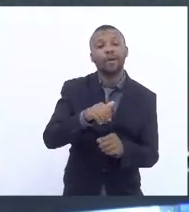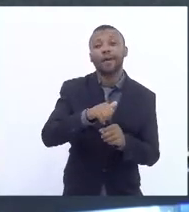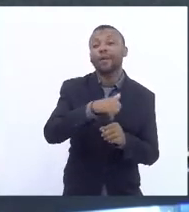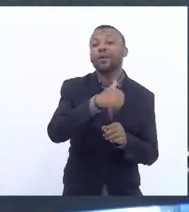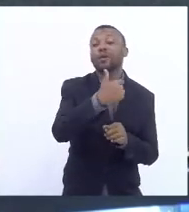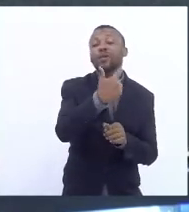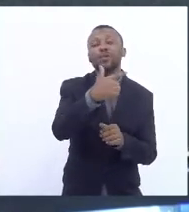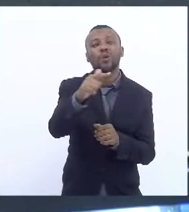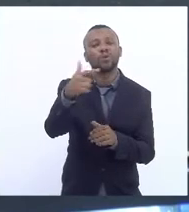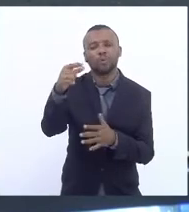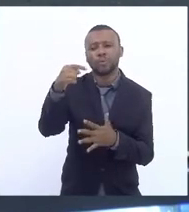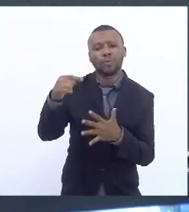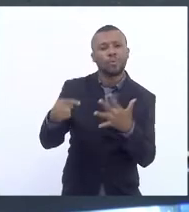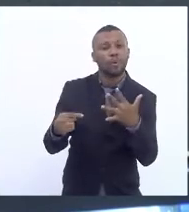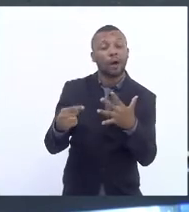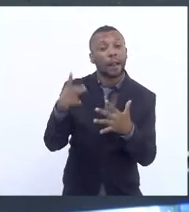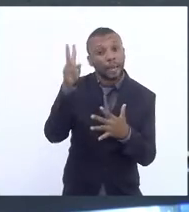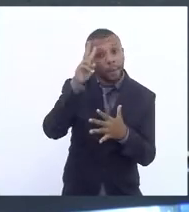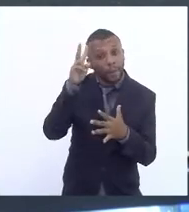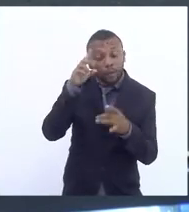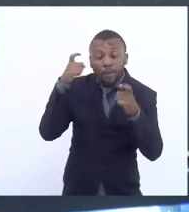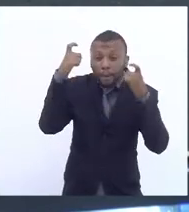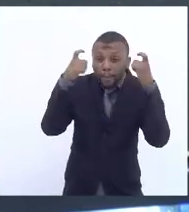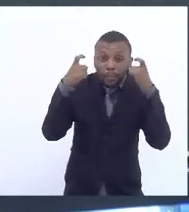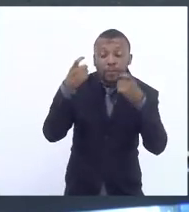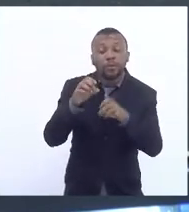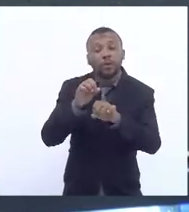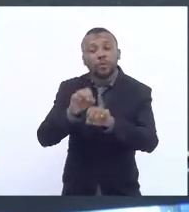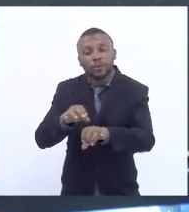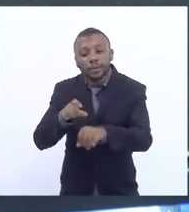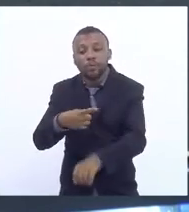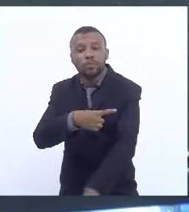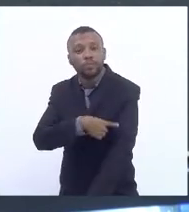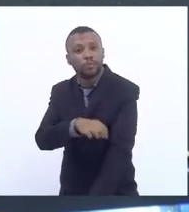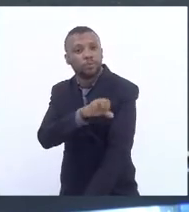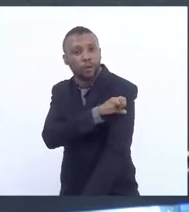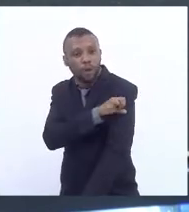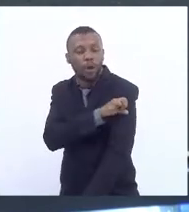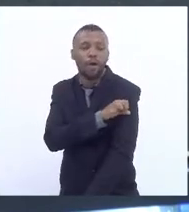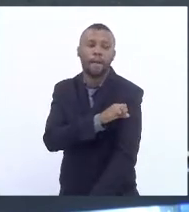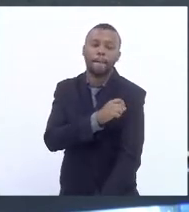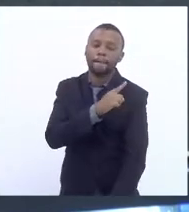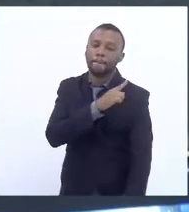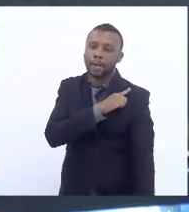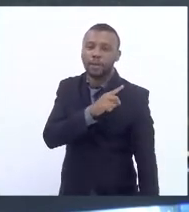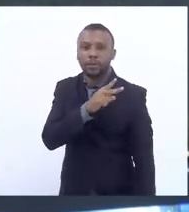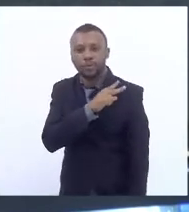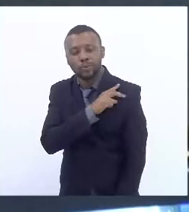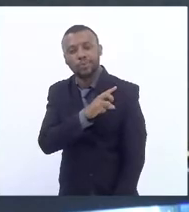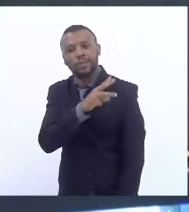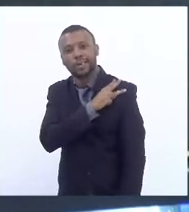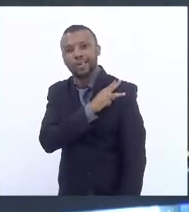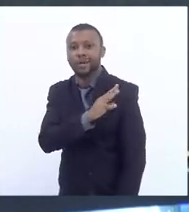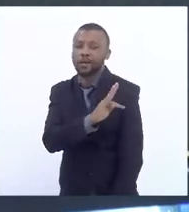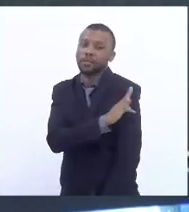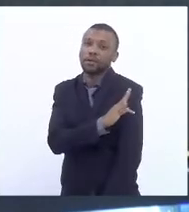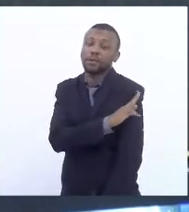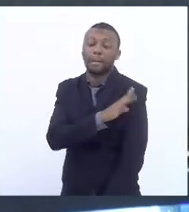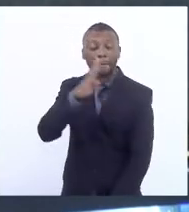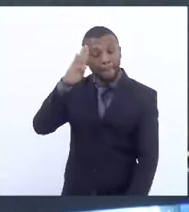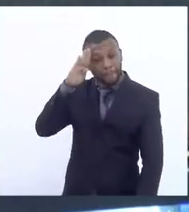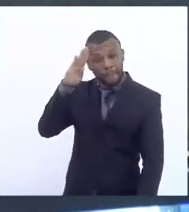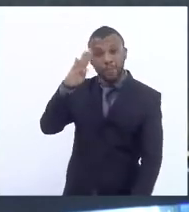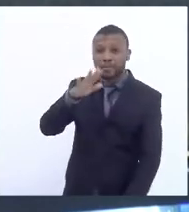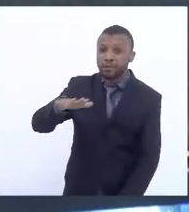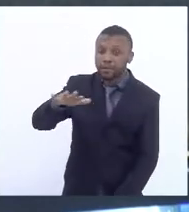sua preocupação com os alunos do ensino fundamental, médio e técnico, sobretudo nesse tempo de pós-Covid,